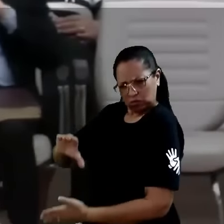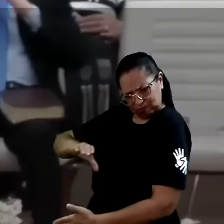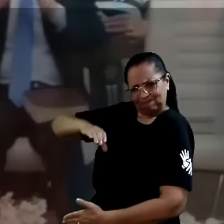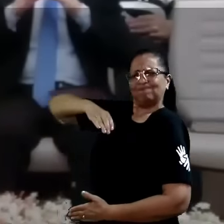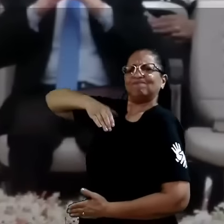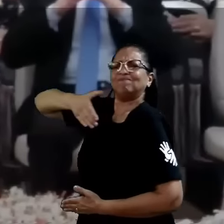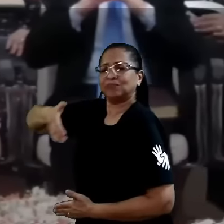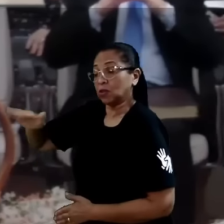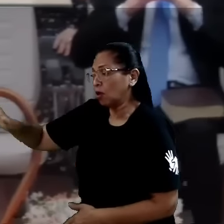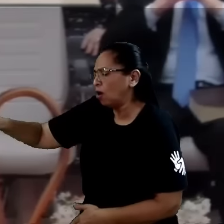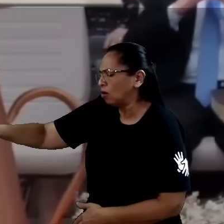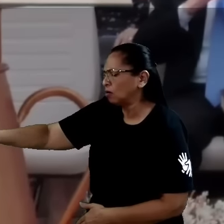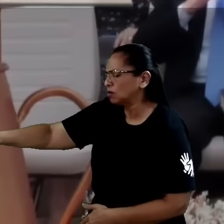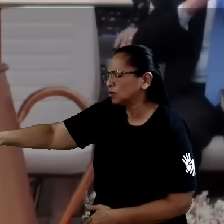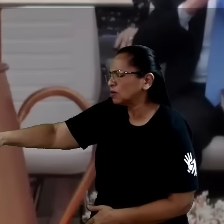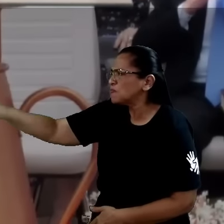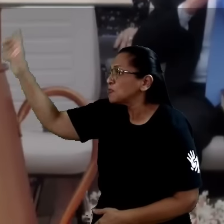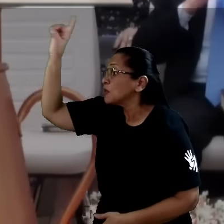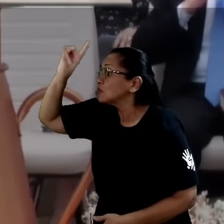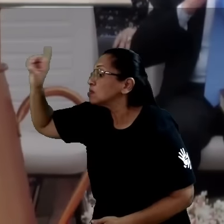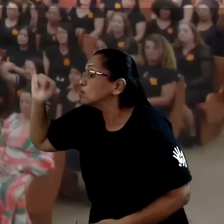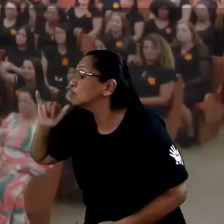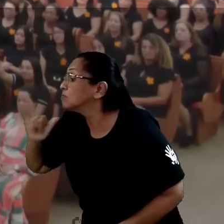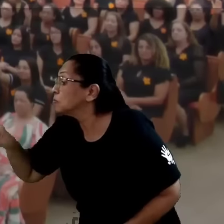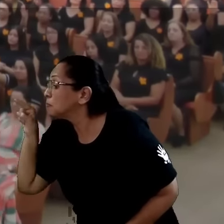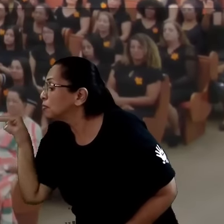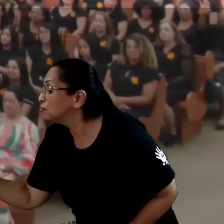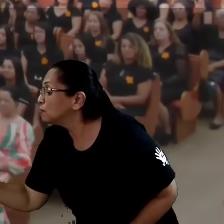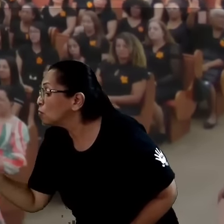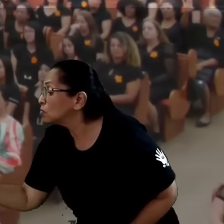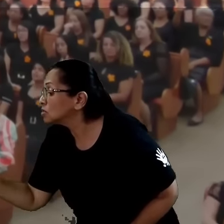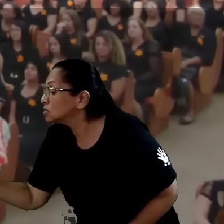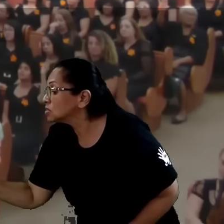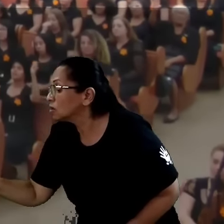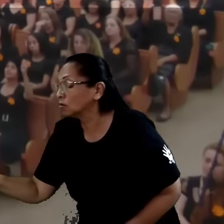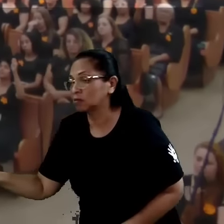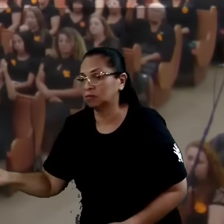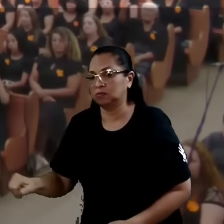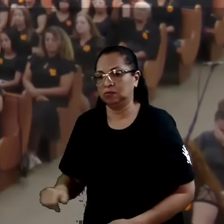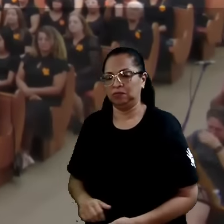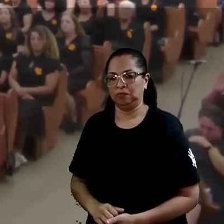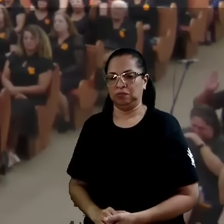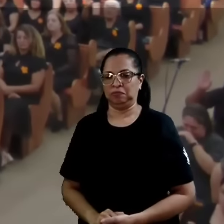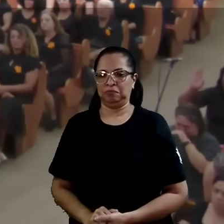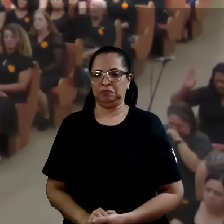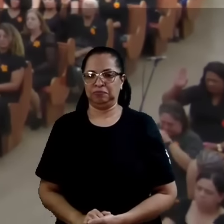esse Deus conhece que esse Deus repreende que esse Jesus está vivo